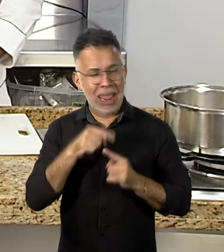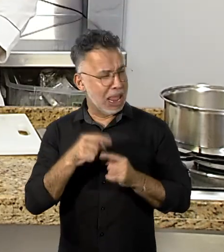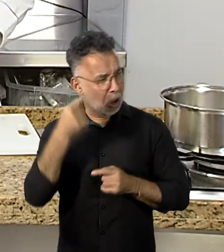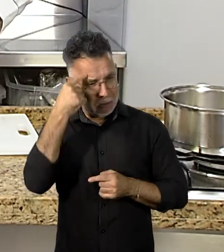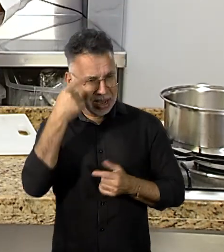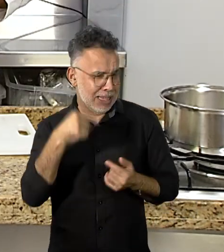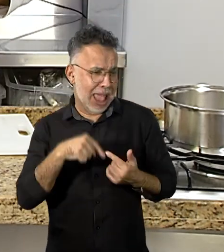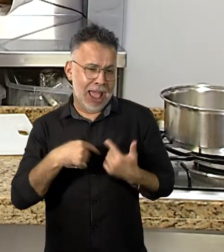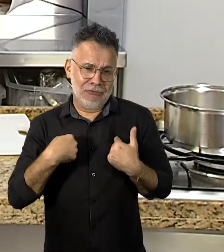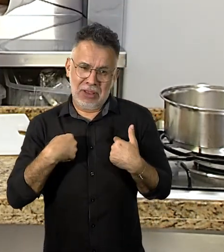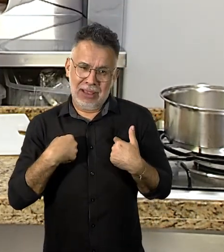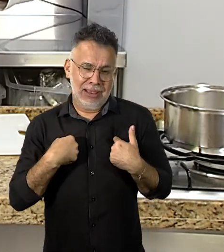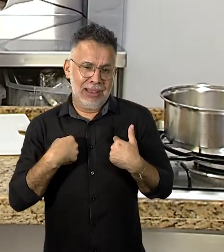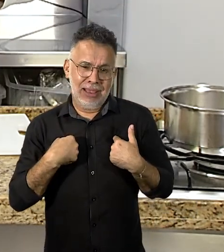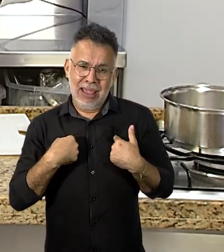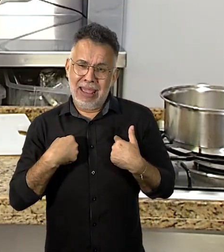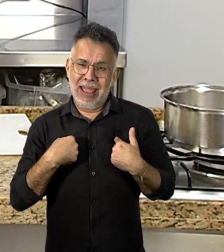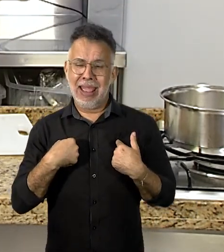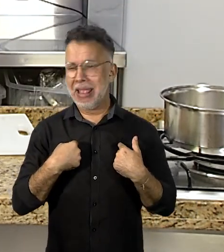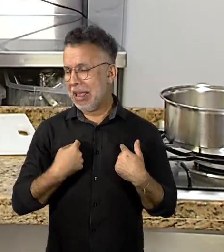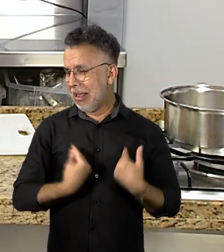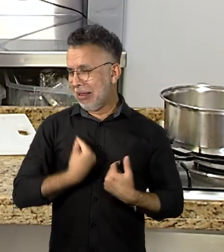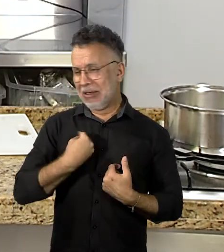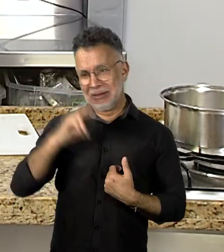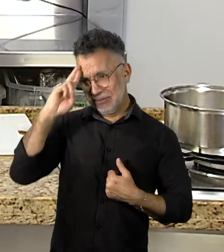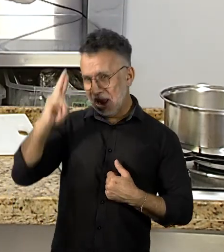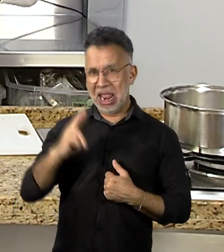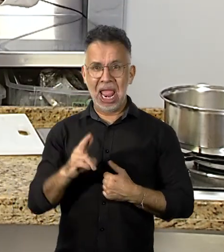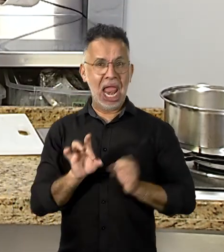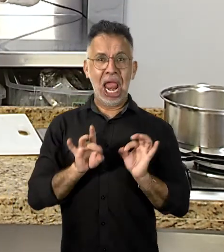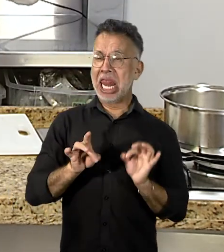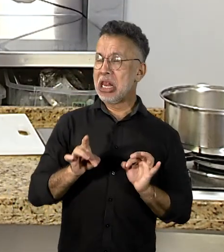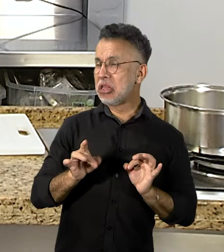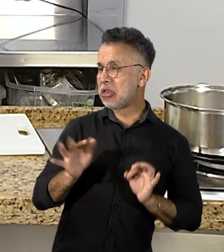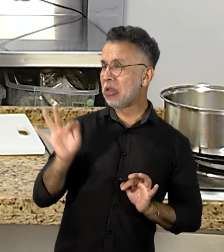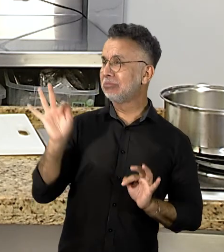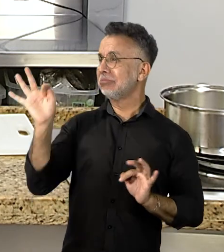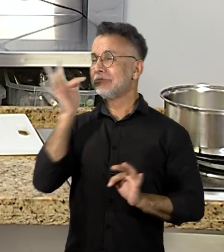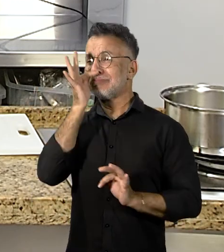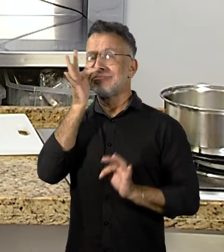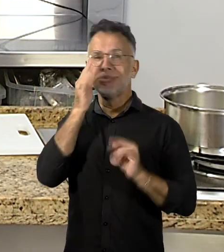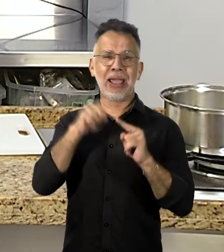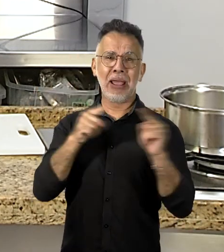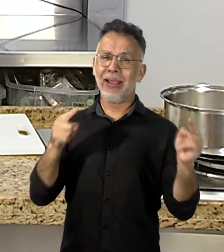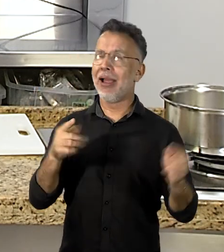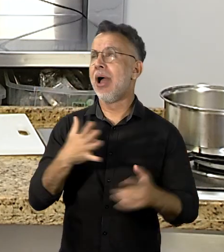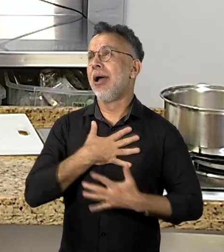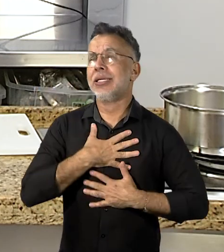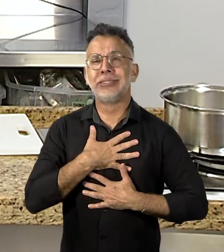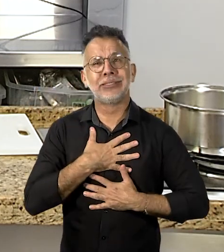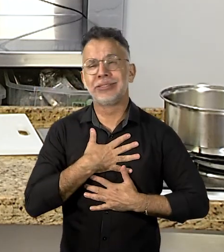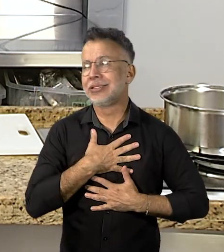E eu que pensava que vida de chefe era só glamour. Não me